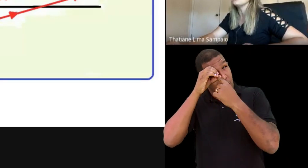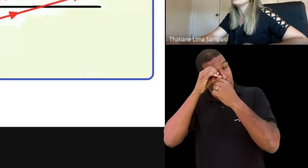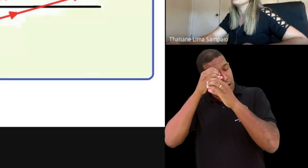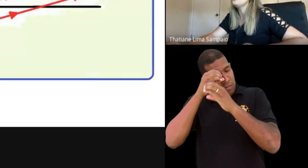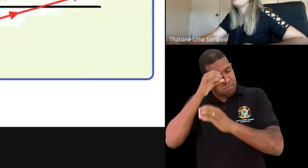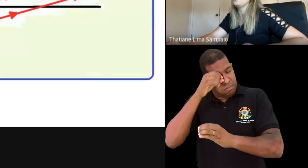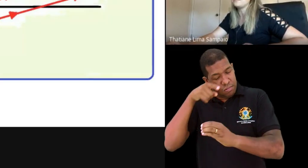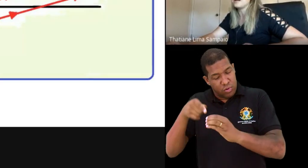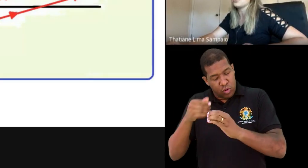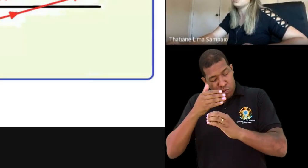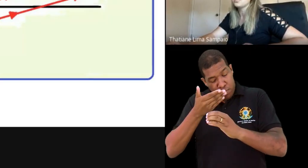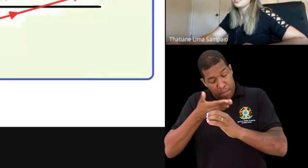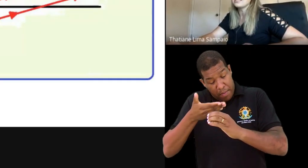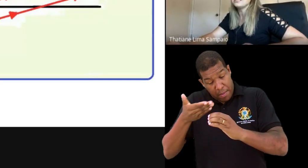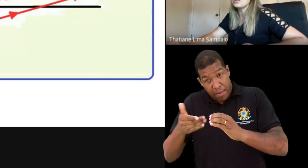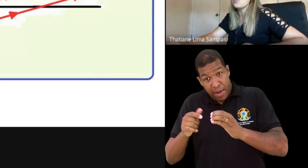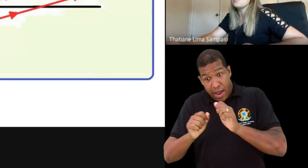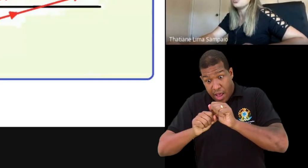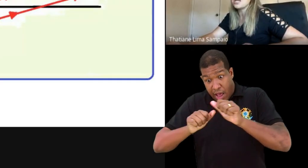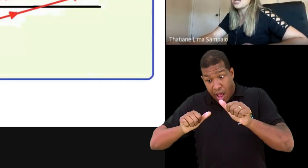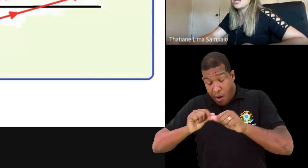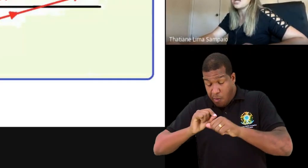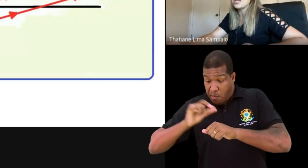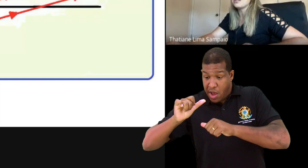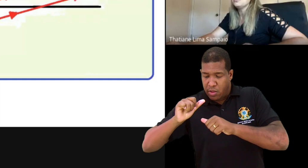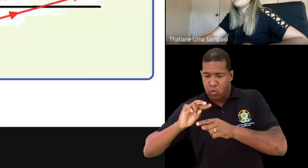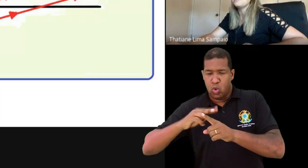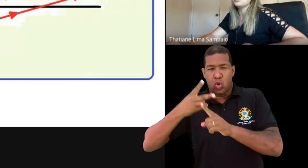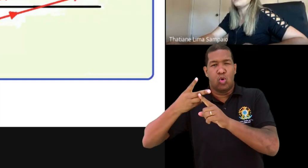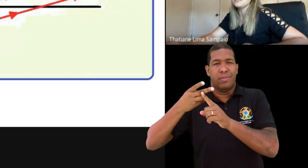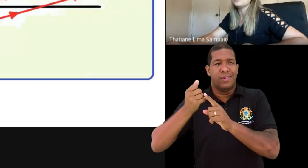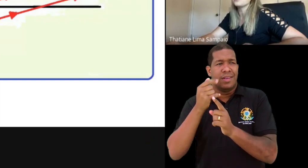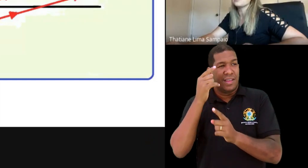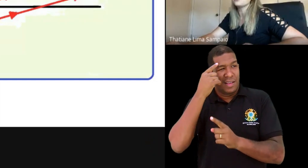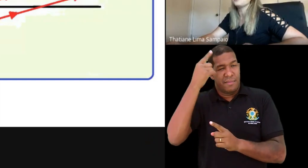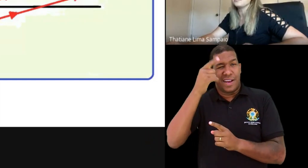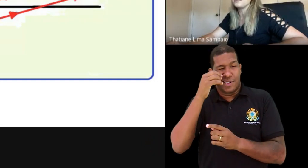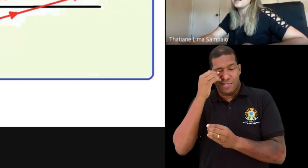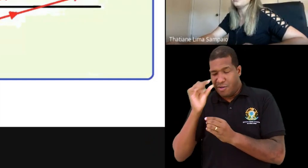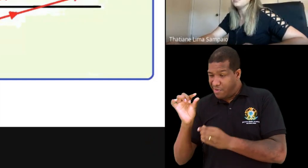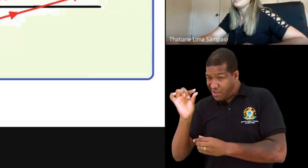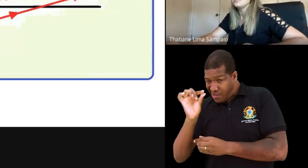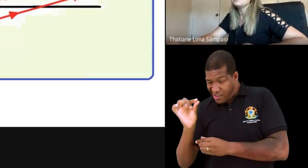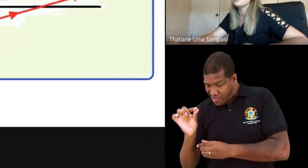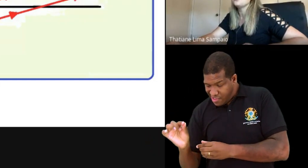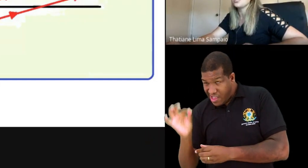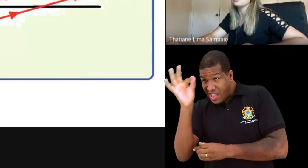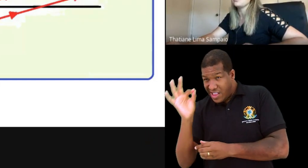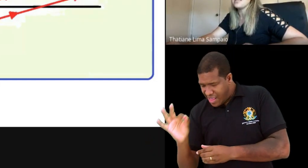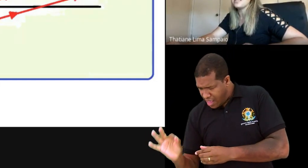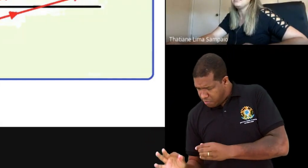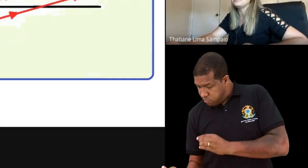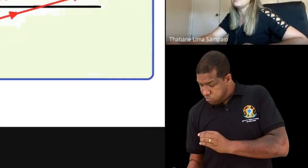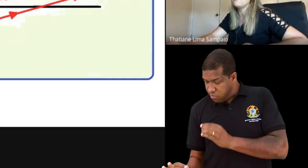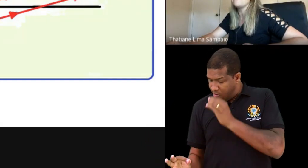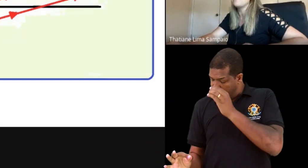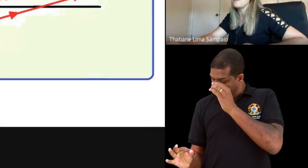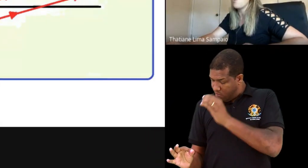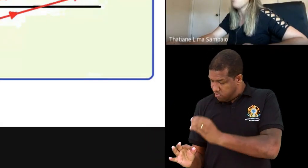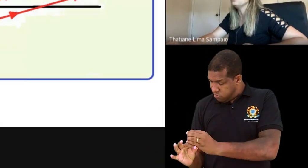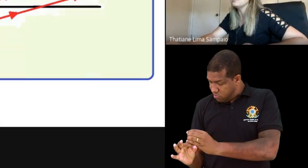um aumento duplo da imagem. Aqui está o objeto. Imagine aqui um inseto sendo observado. Esse objeto,